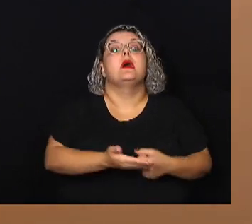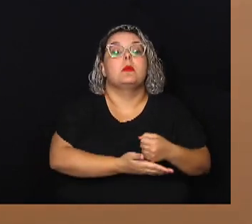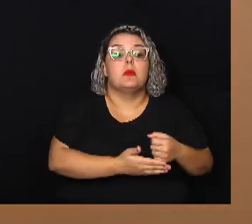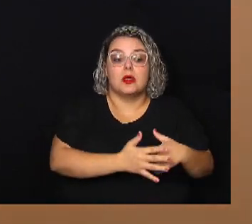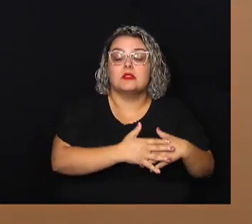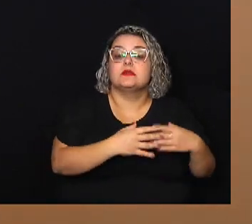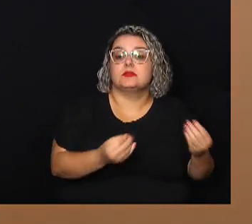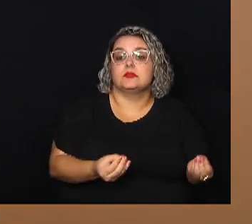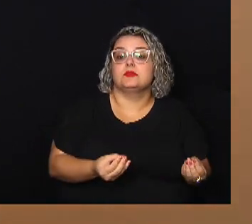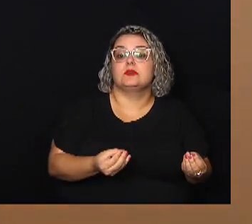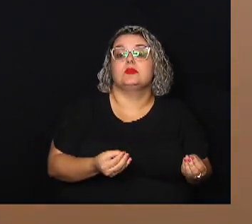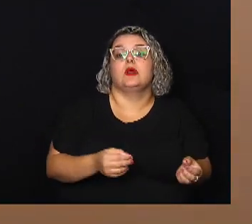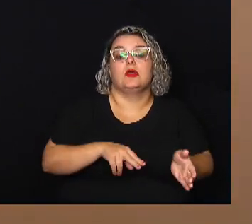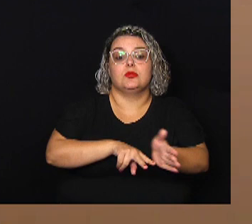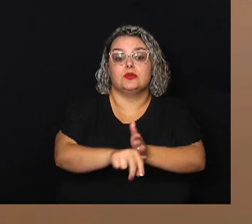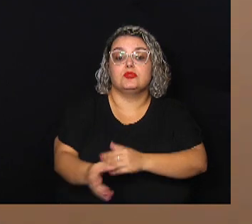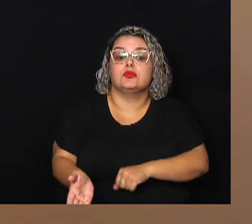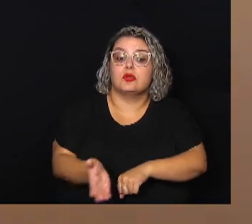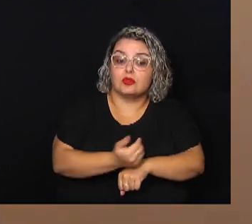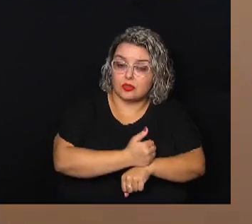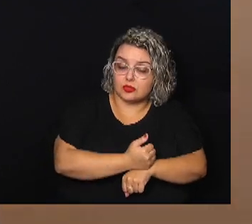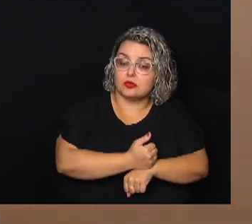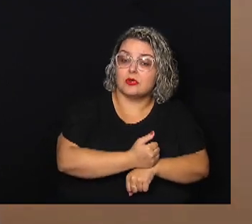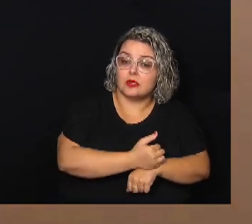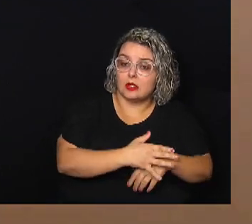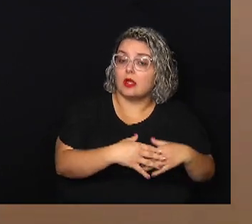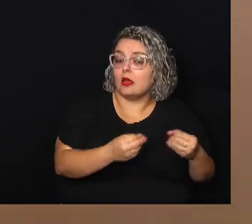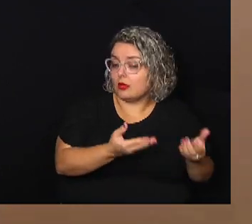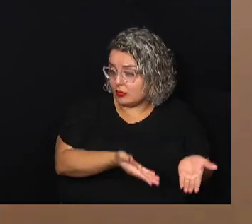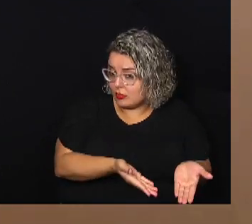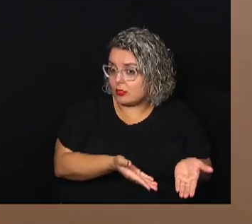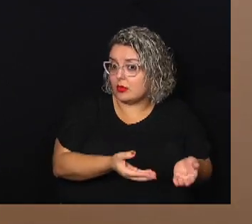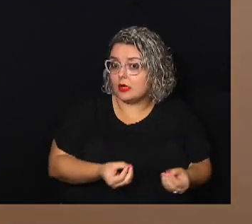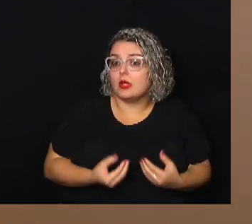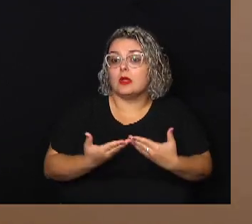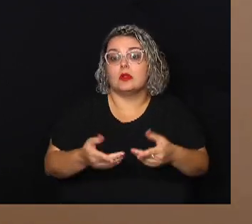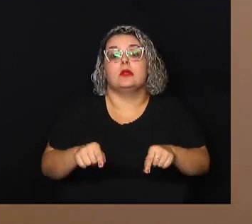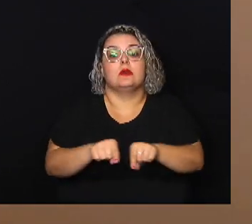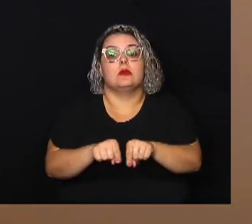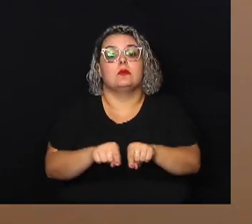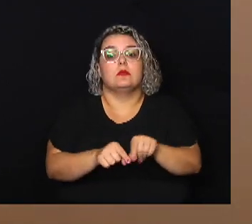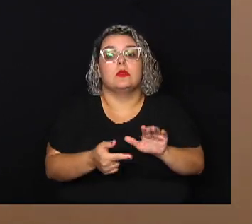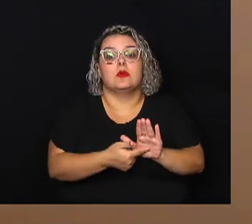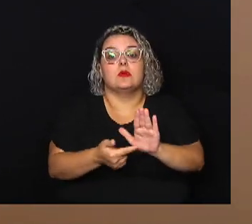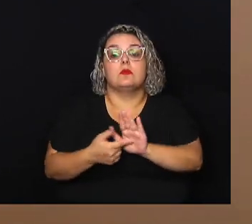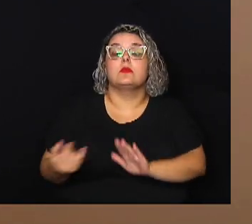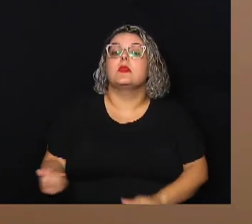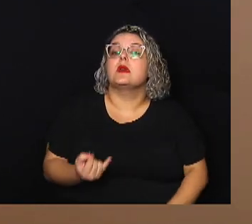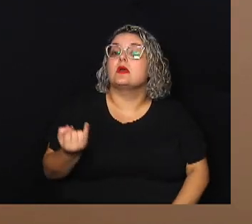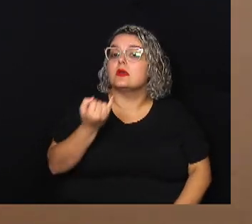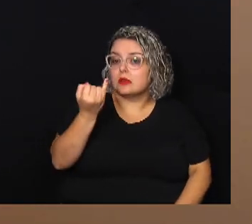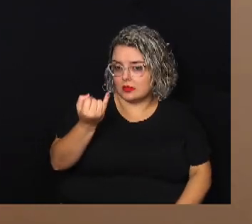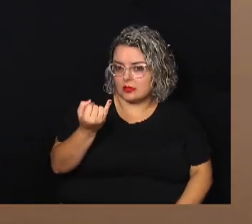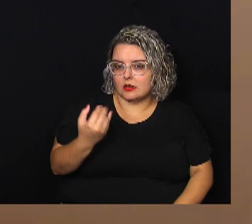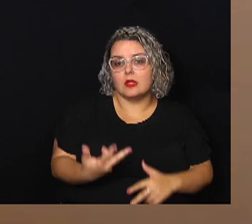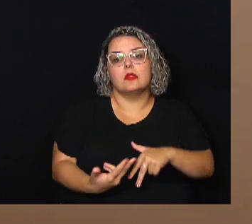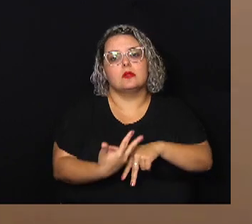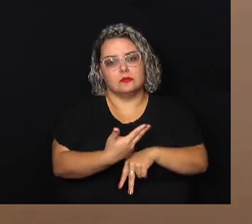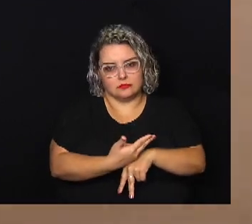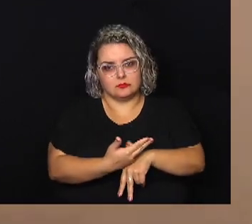diagnóstico precoce, tendo a base da cura, a gente traz e mostra para vocês a importância da cirurgia nesse